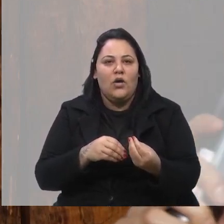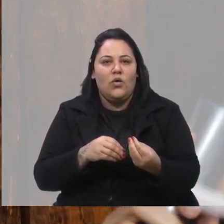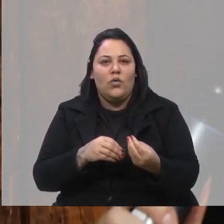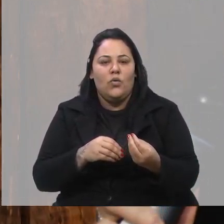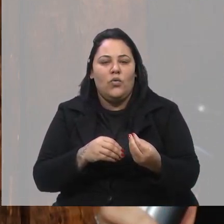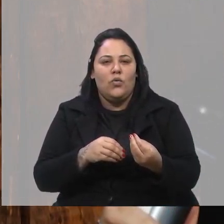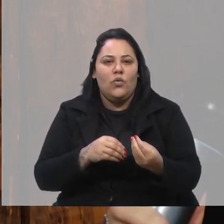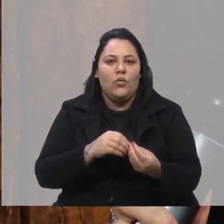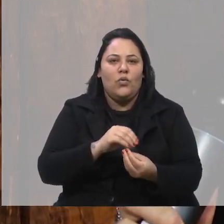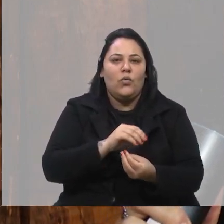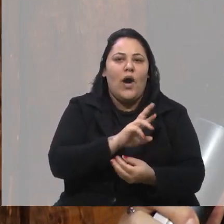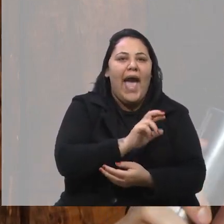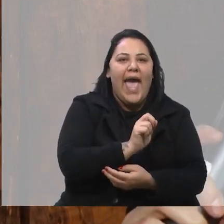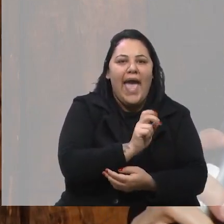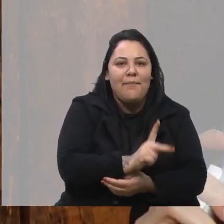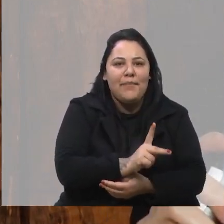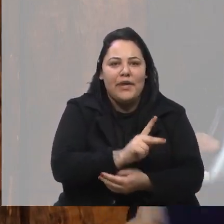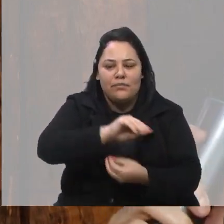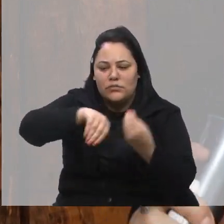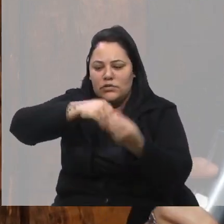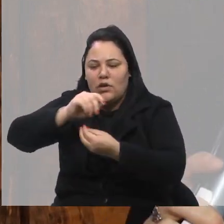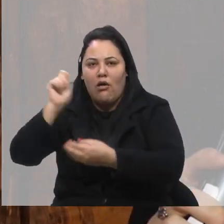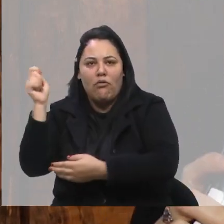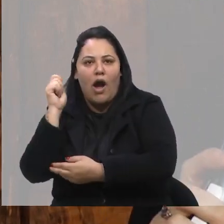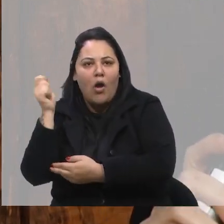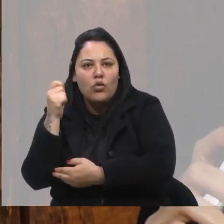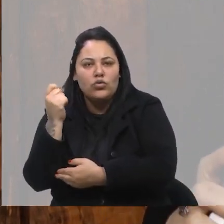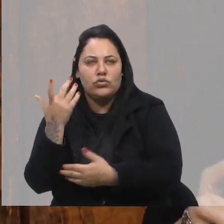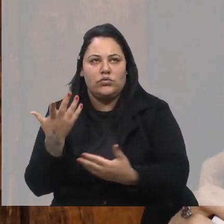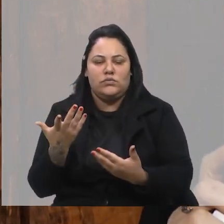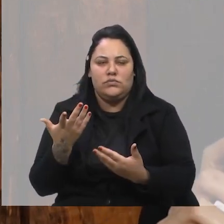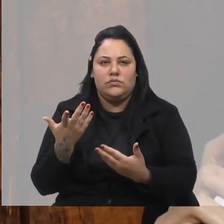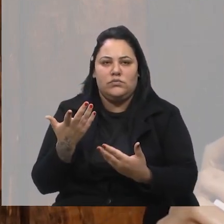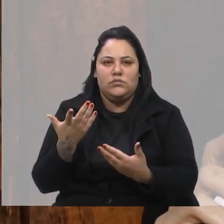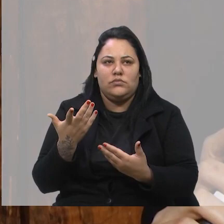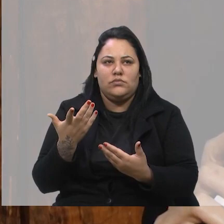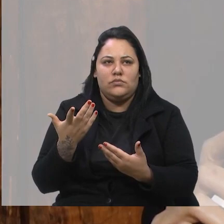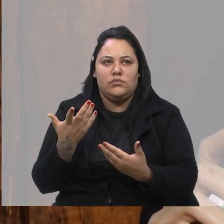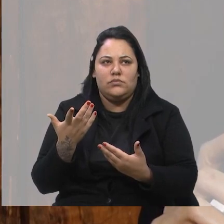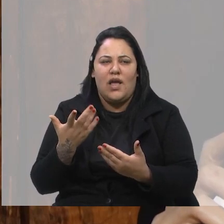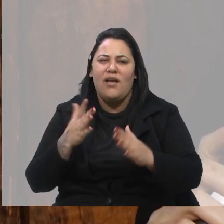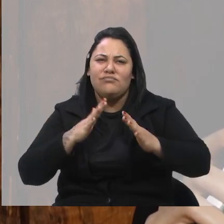com o nativismo. É também uma forma de deixar...